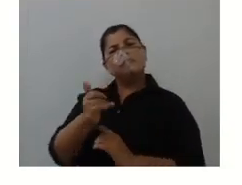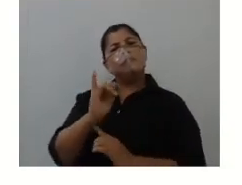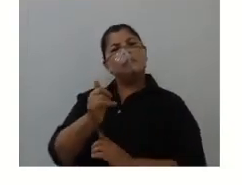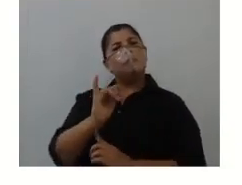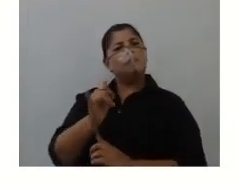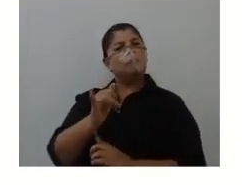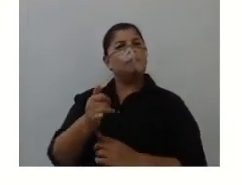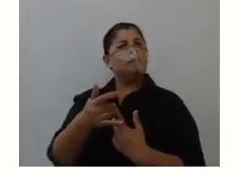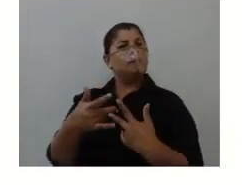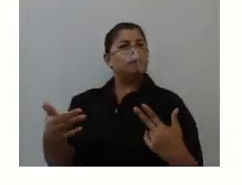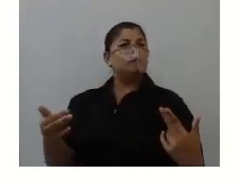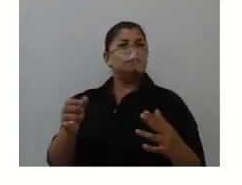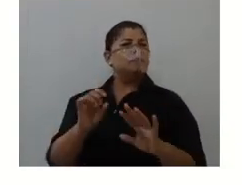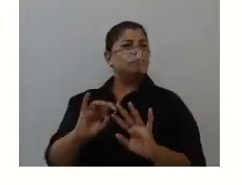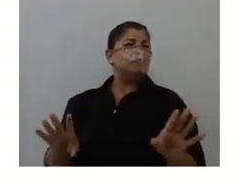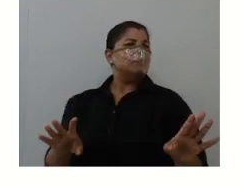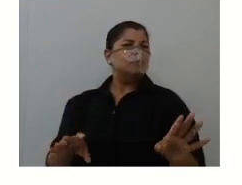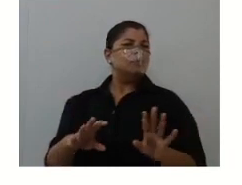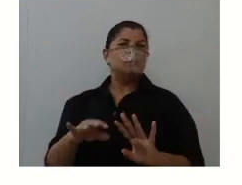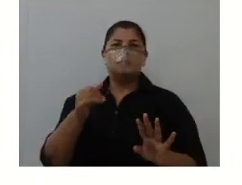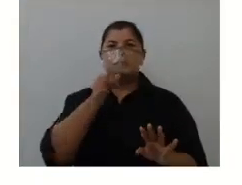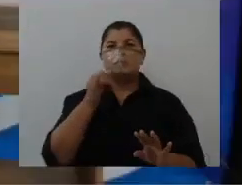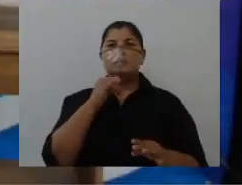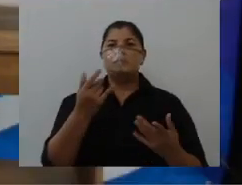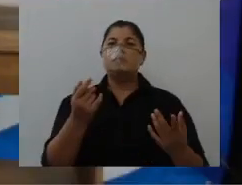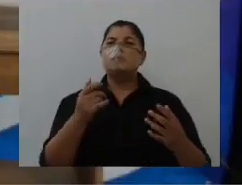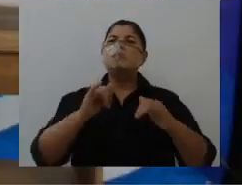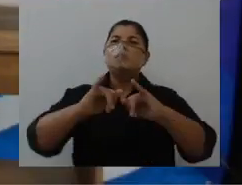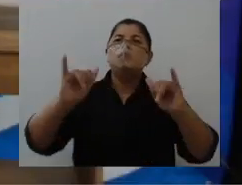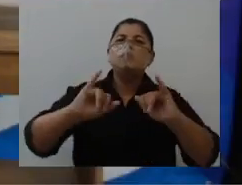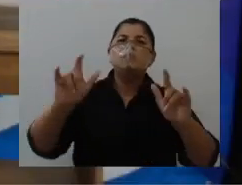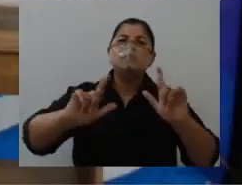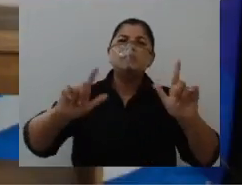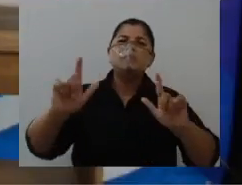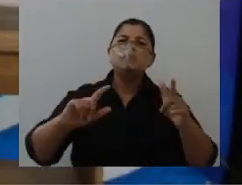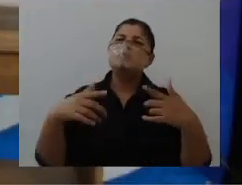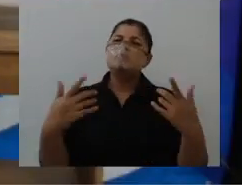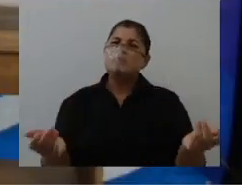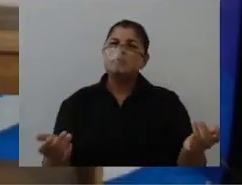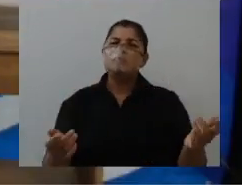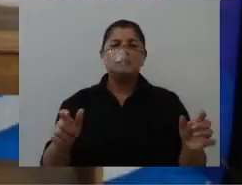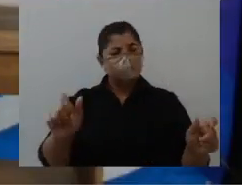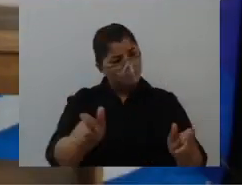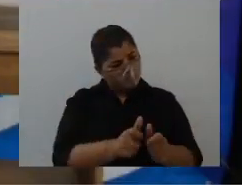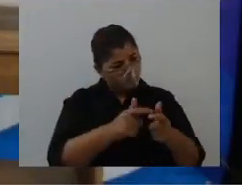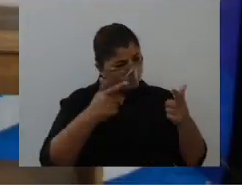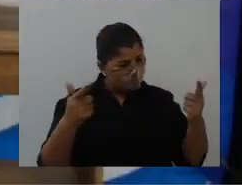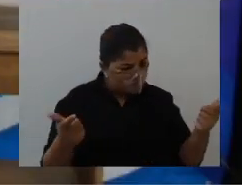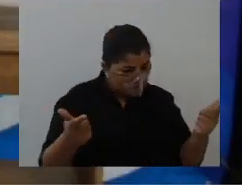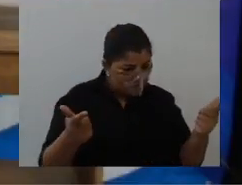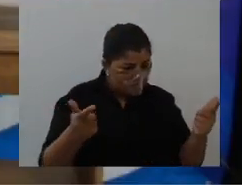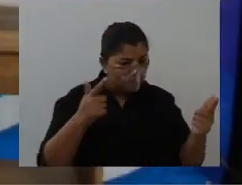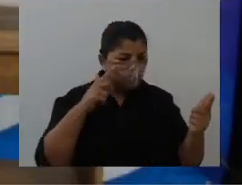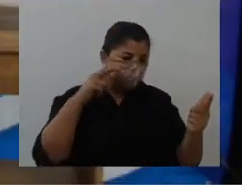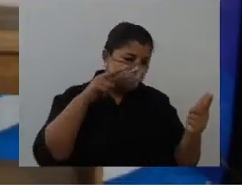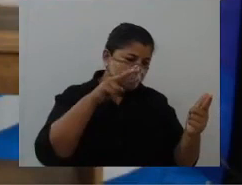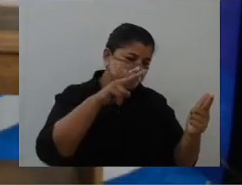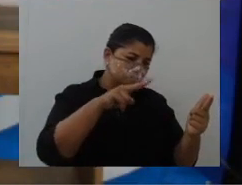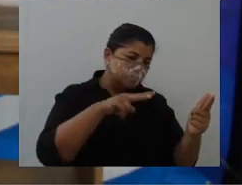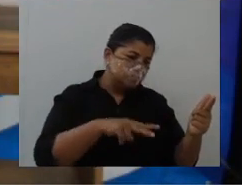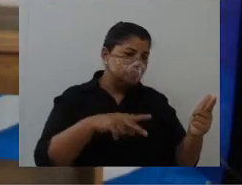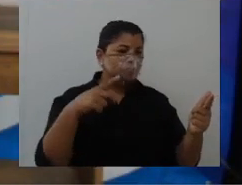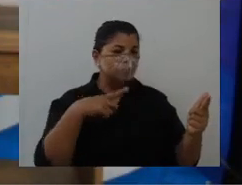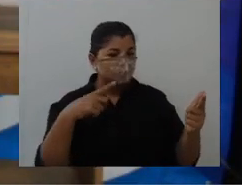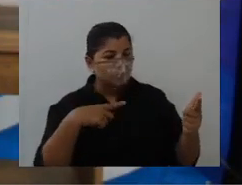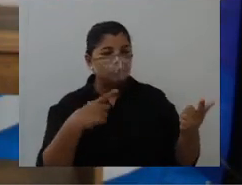informação. Por exemplo, a notícia. Não é verdade? Você pega o jornal, vai ler, abre o jornal e tá lá.